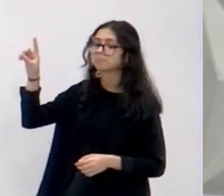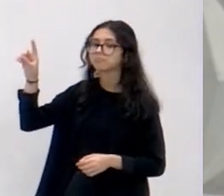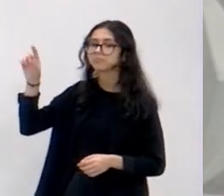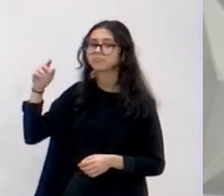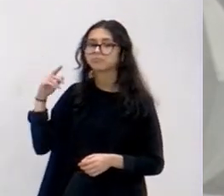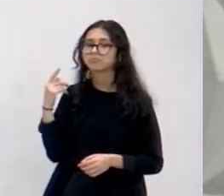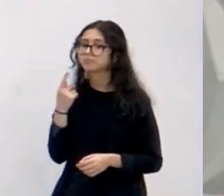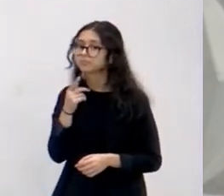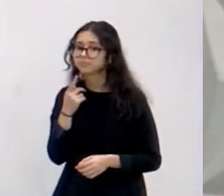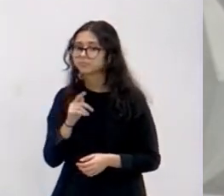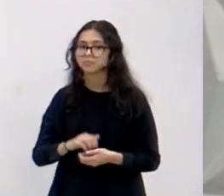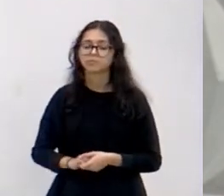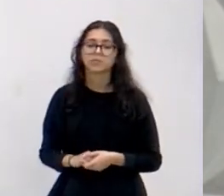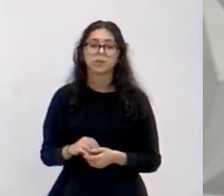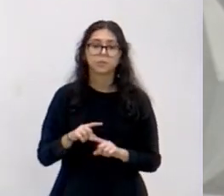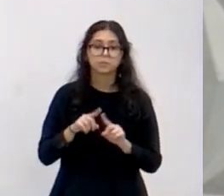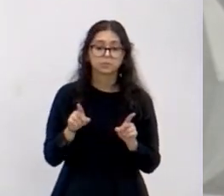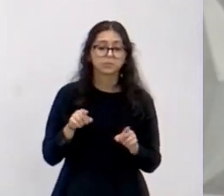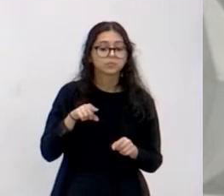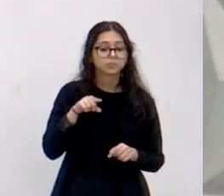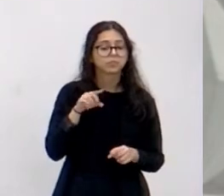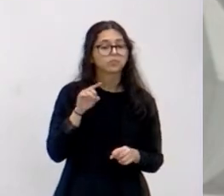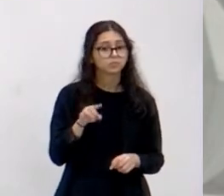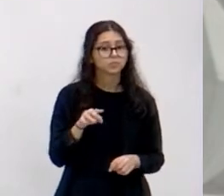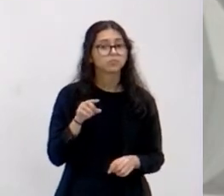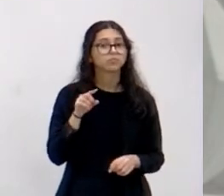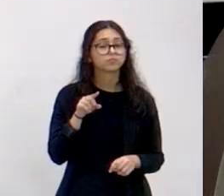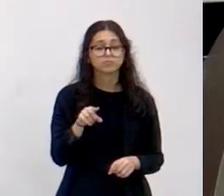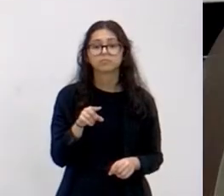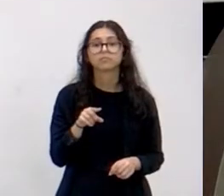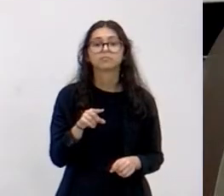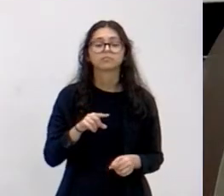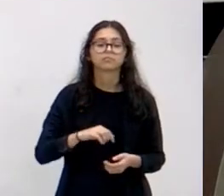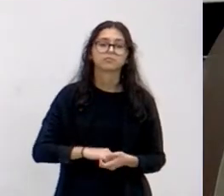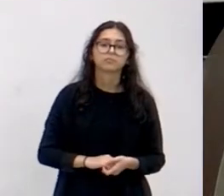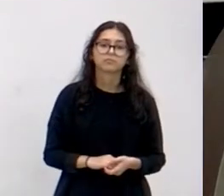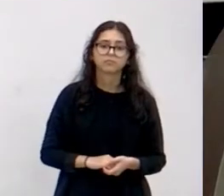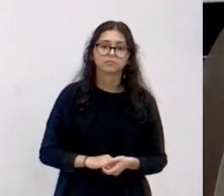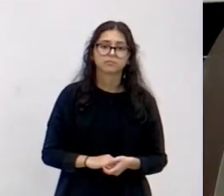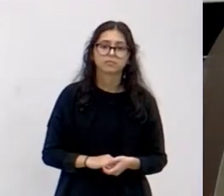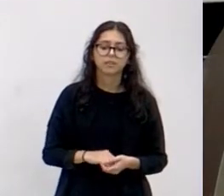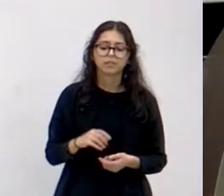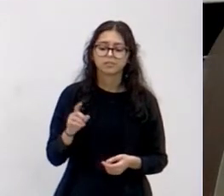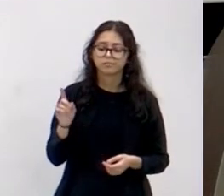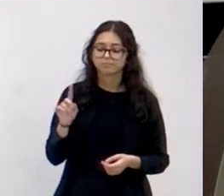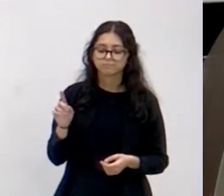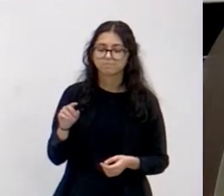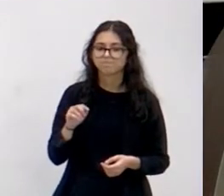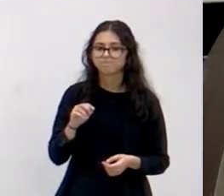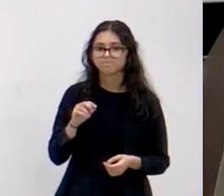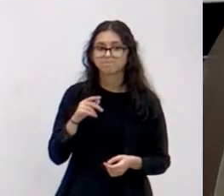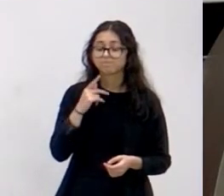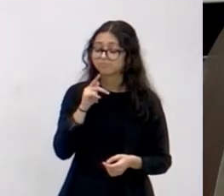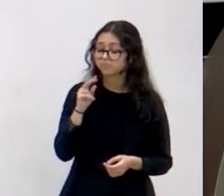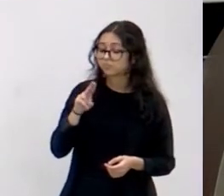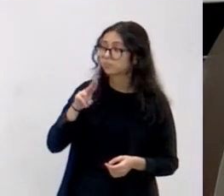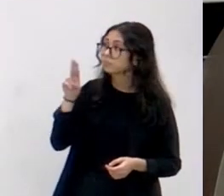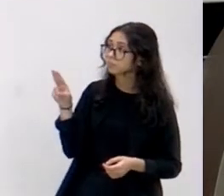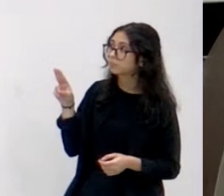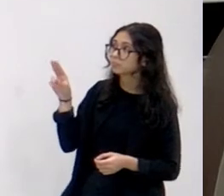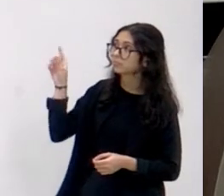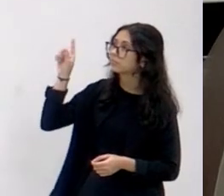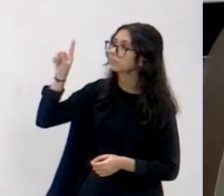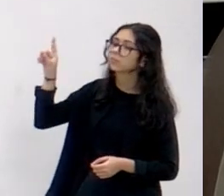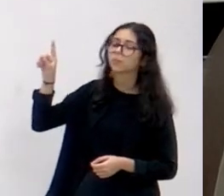necessidade sua não use o nome de Deus para justificar absolutamente os seus